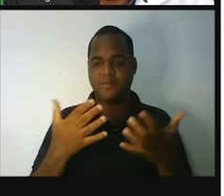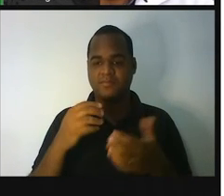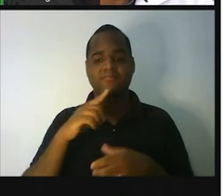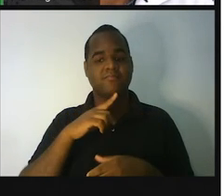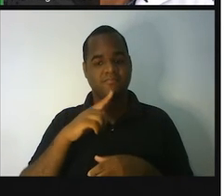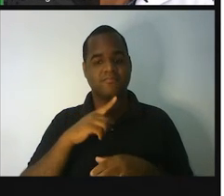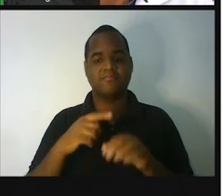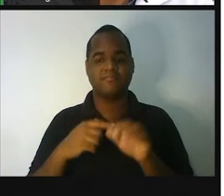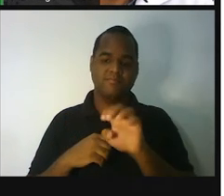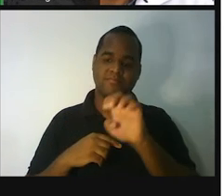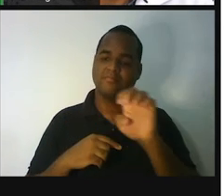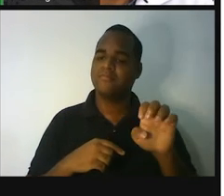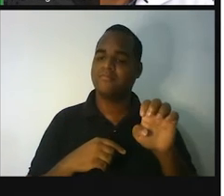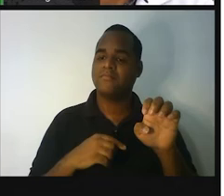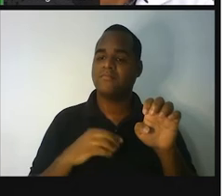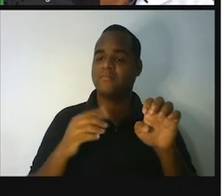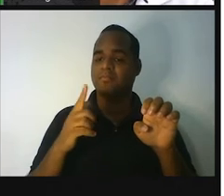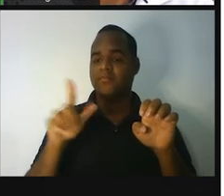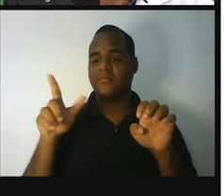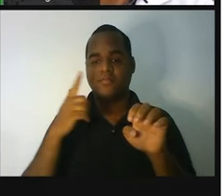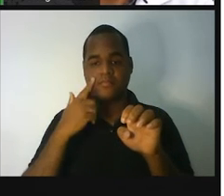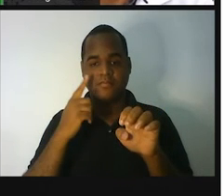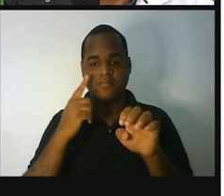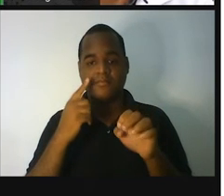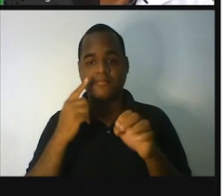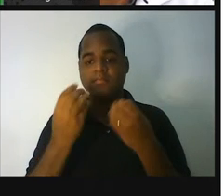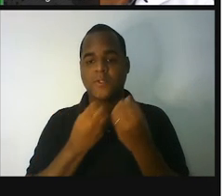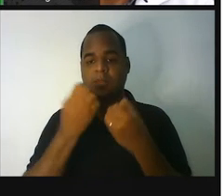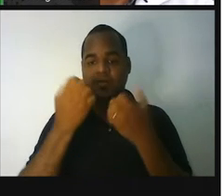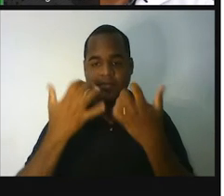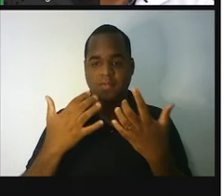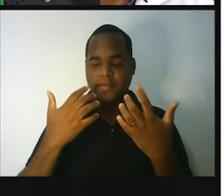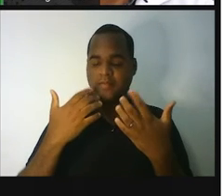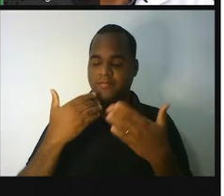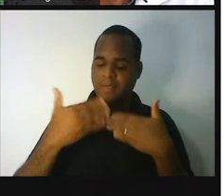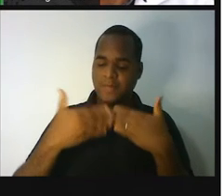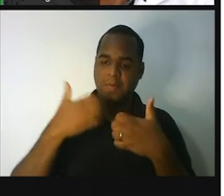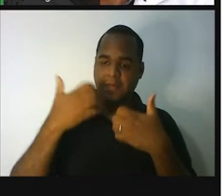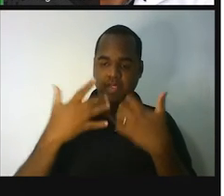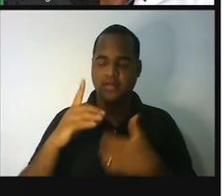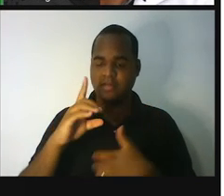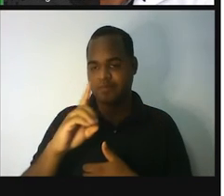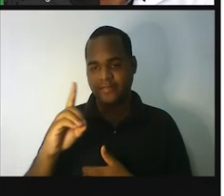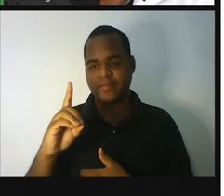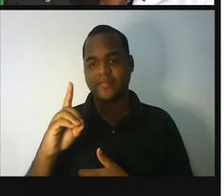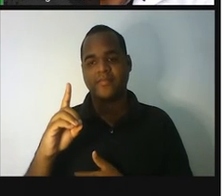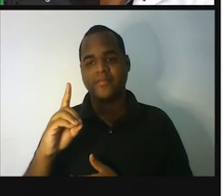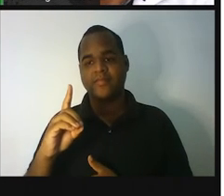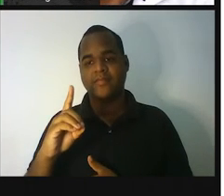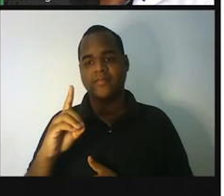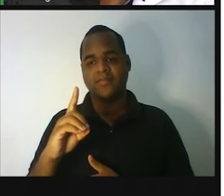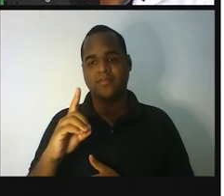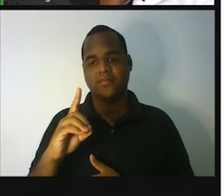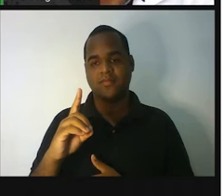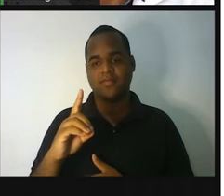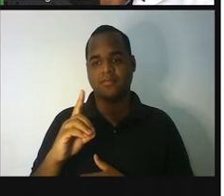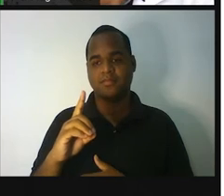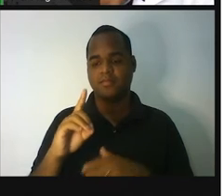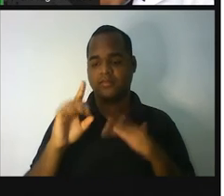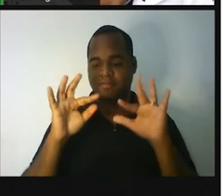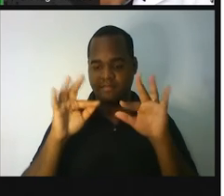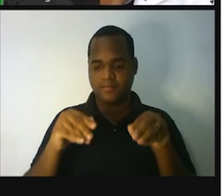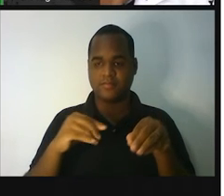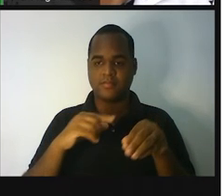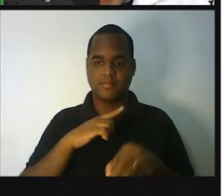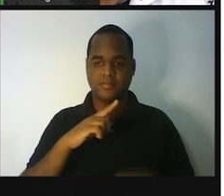esquerda a gente vai sair dos quilômetros e vai caminhando a direita ó até chegar